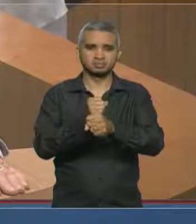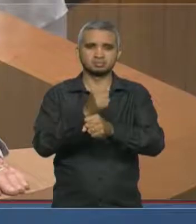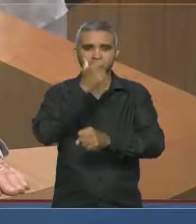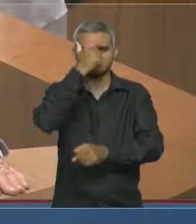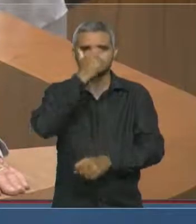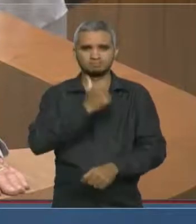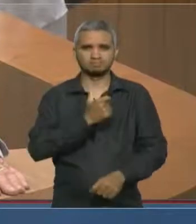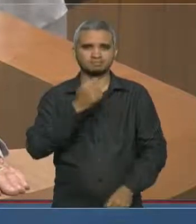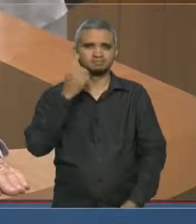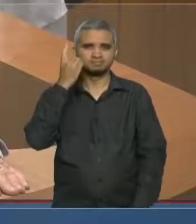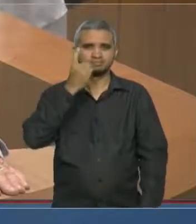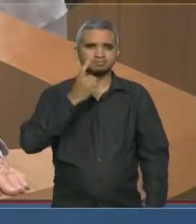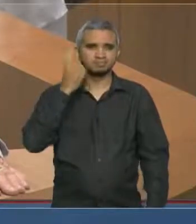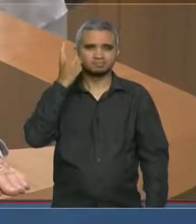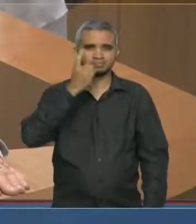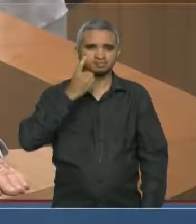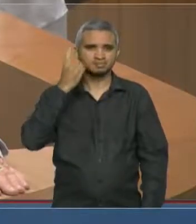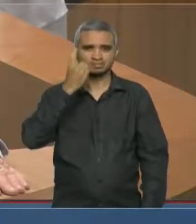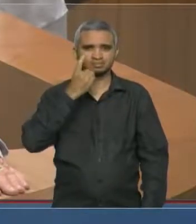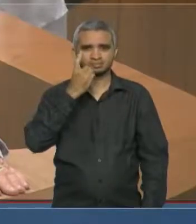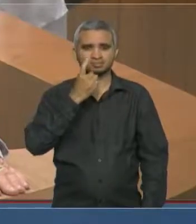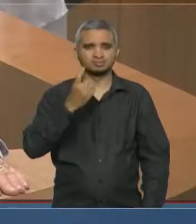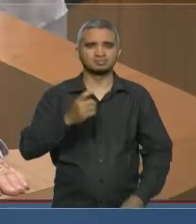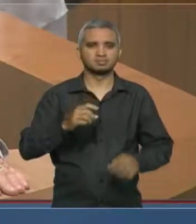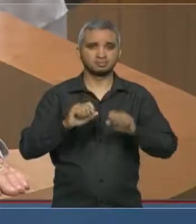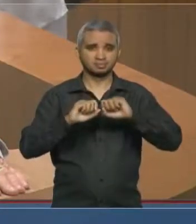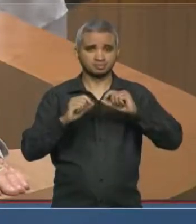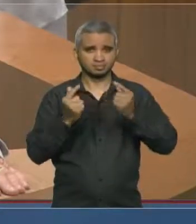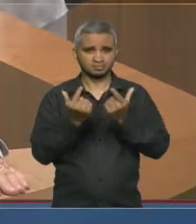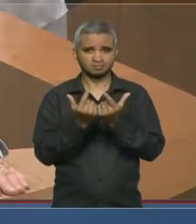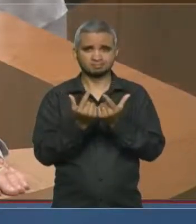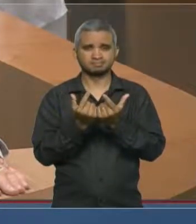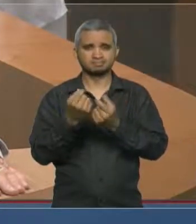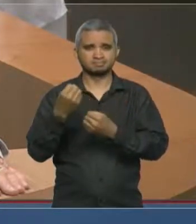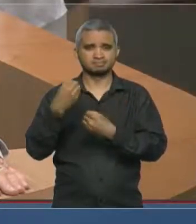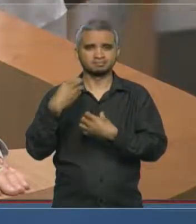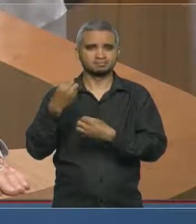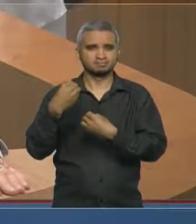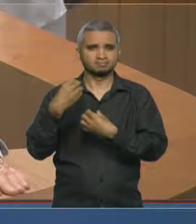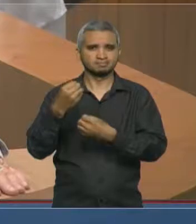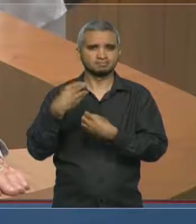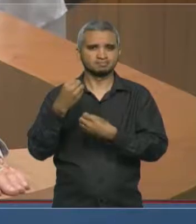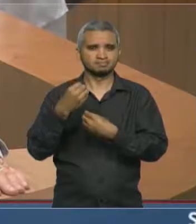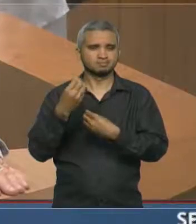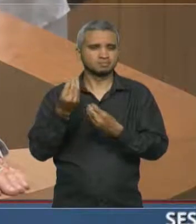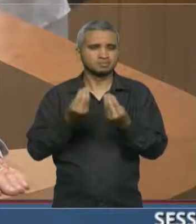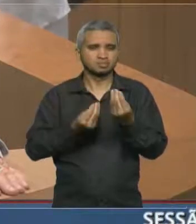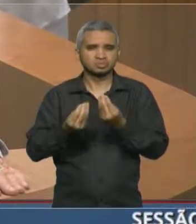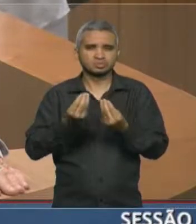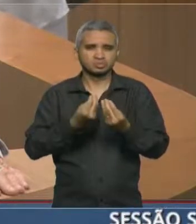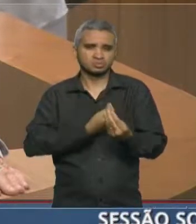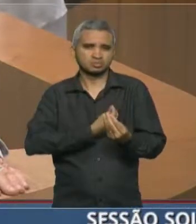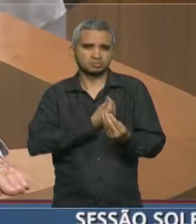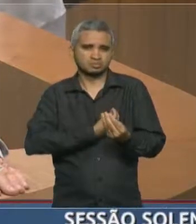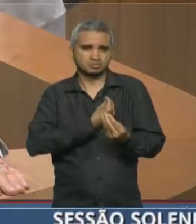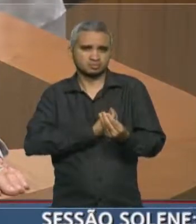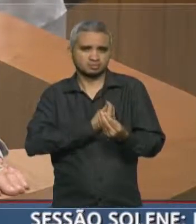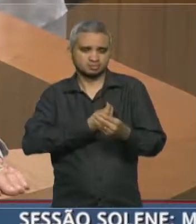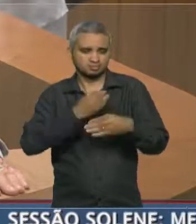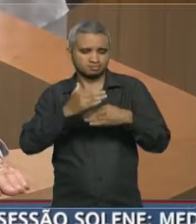de uma escola maravilhosa que me ensinou muito como viver e viver melhor.